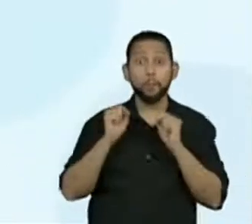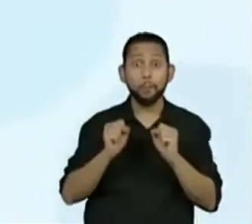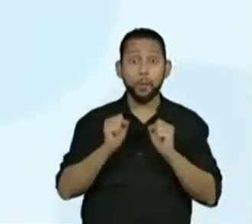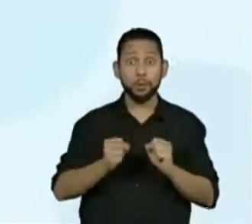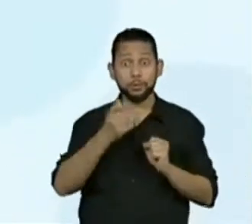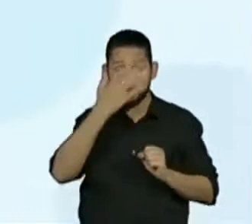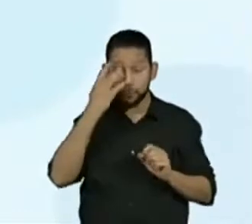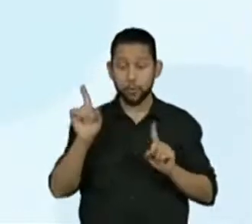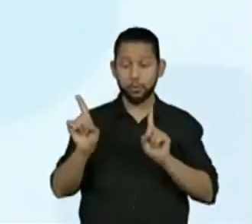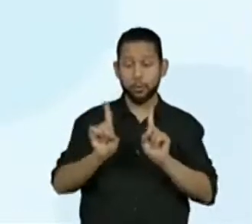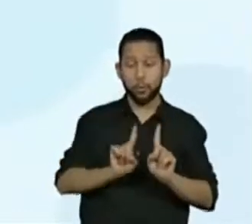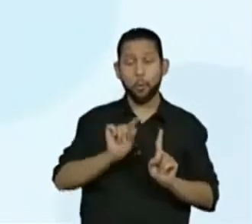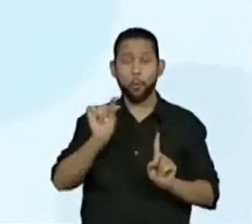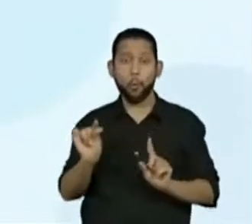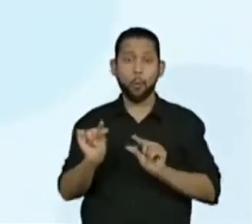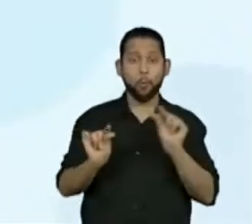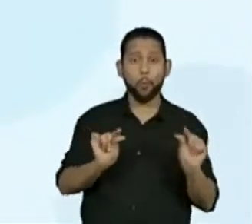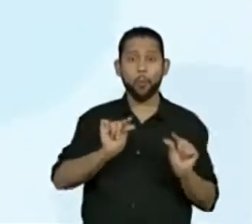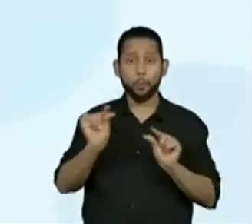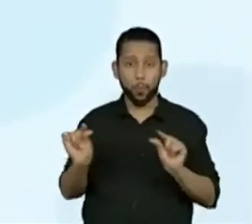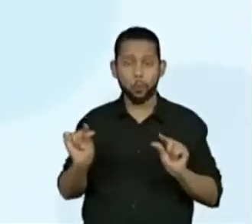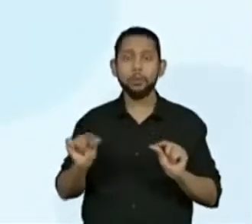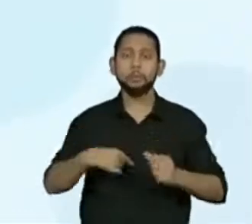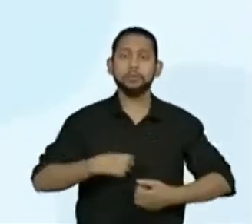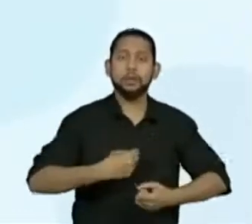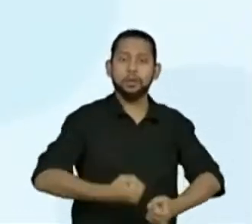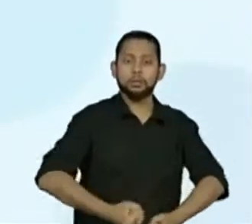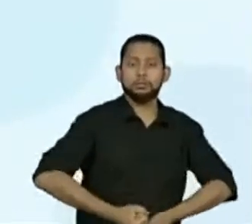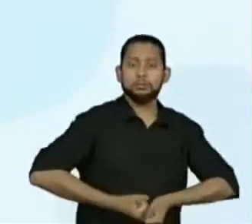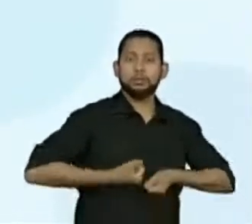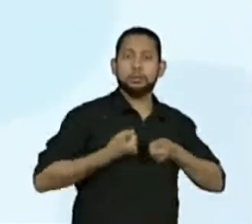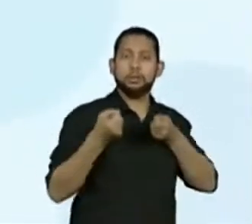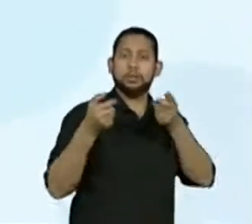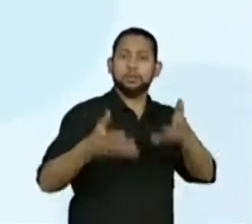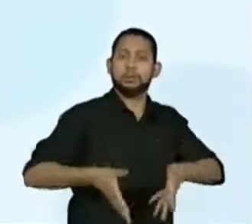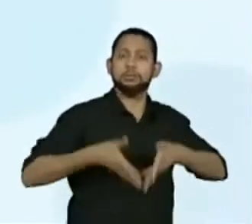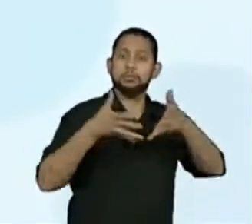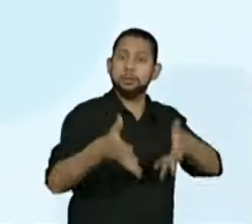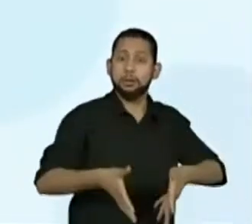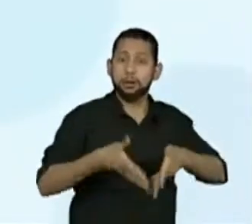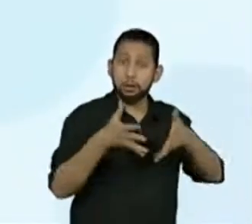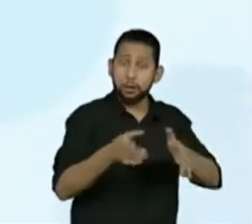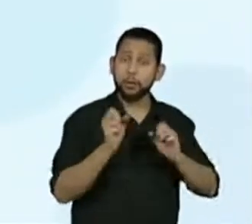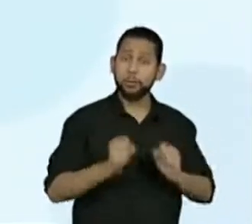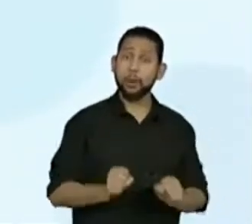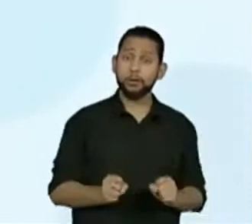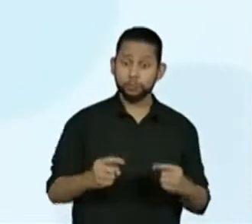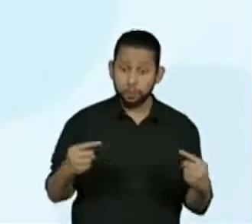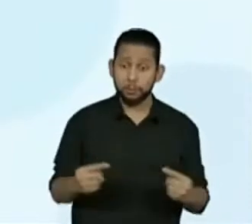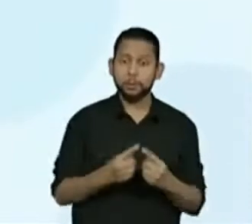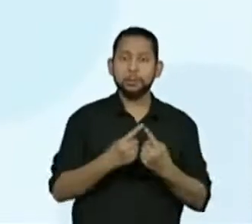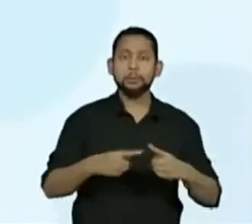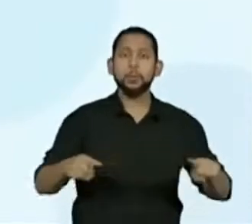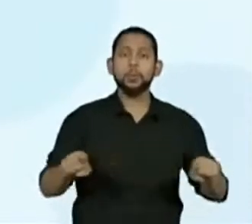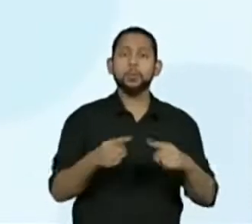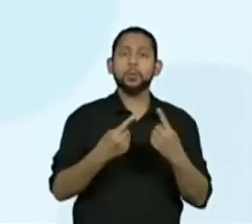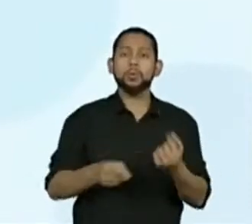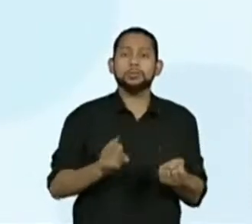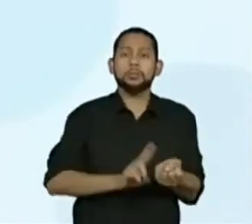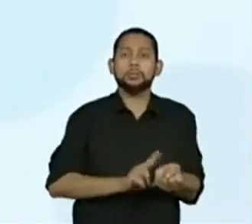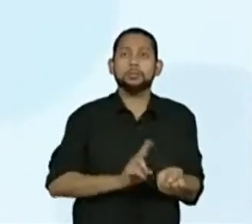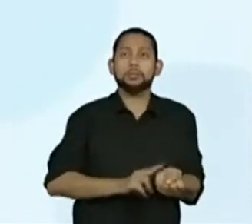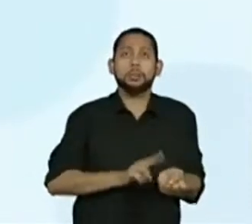são exemplos tá leitura declamação musical por exemplo são alguns